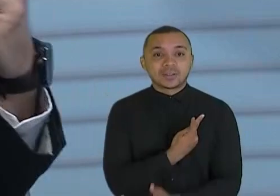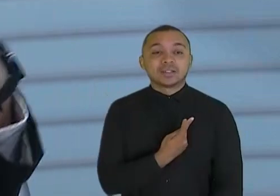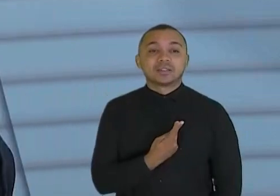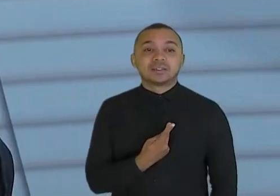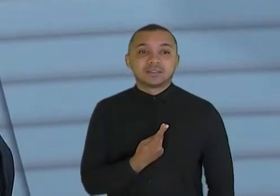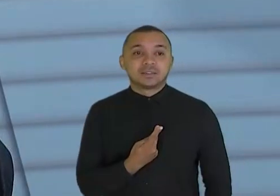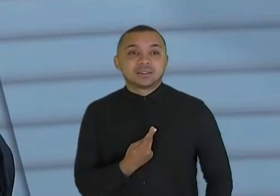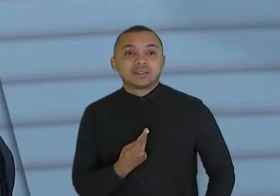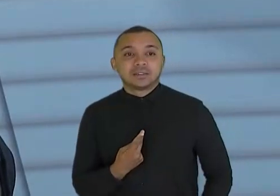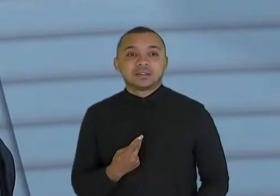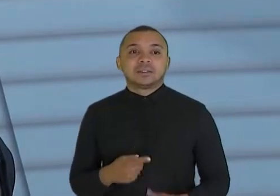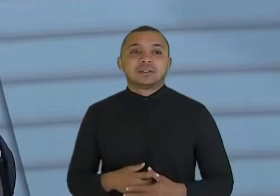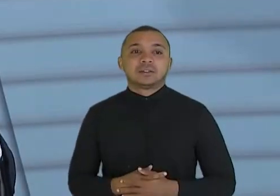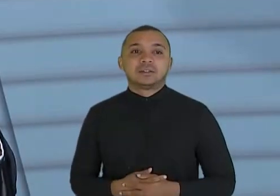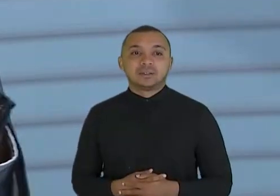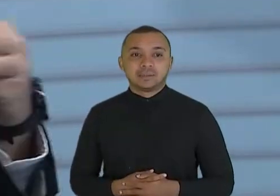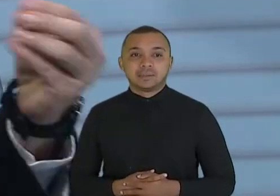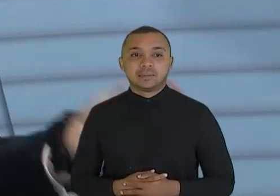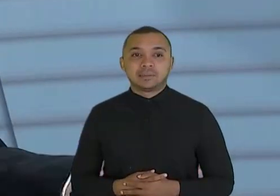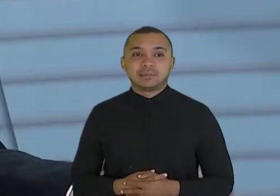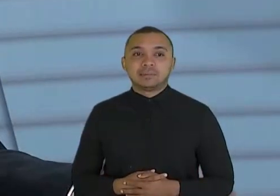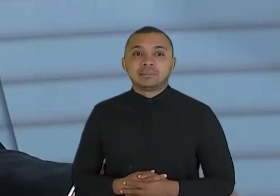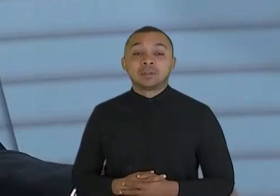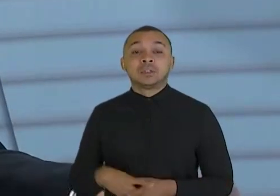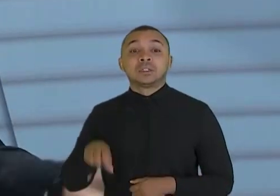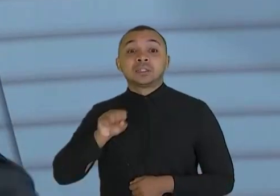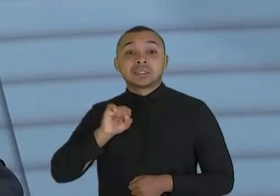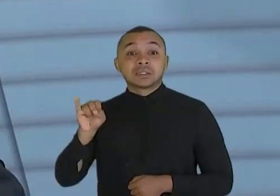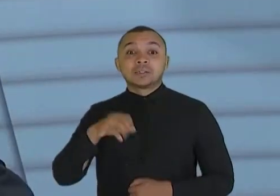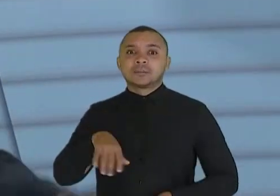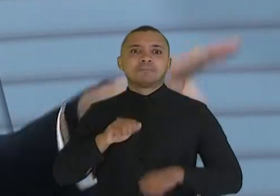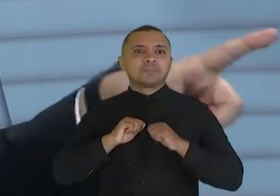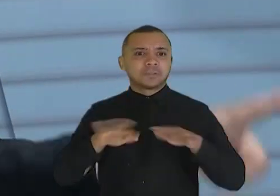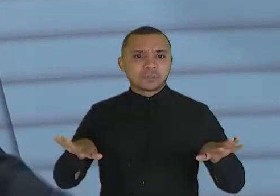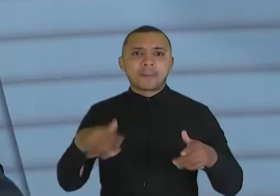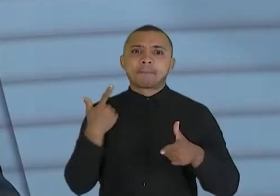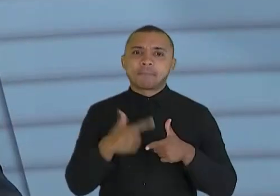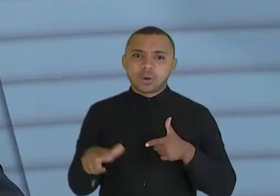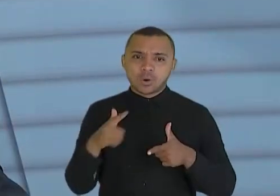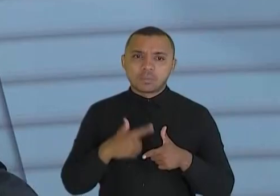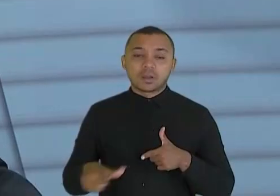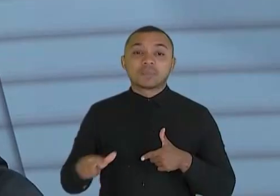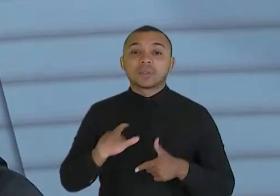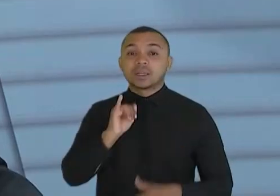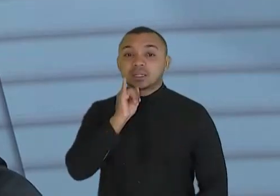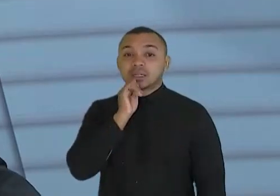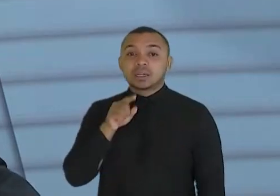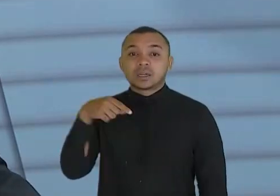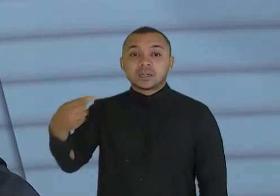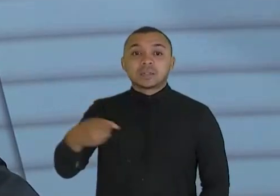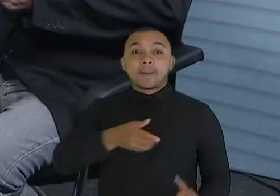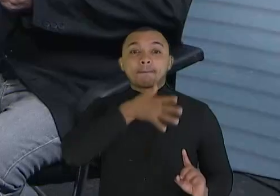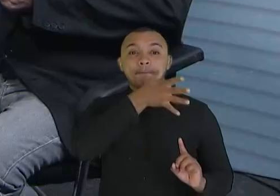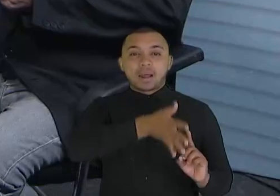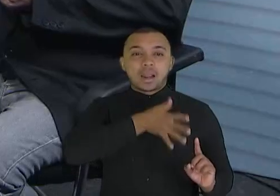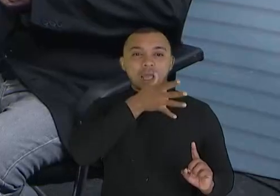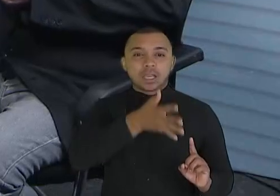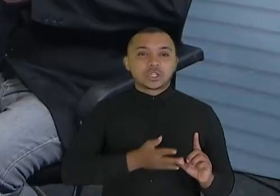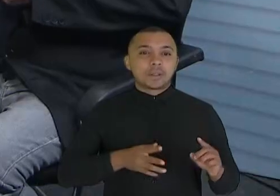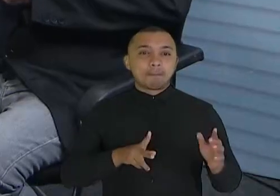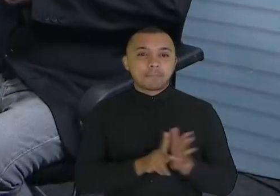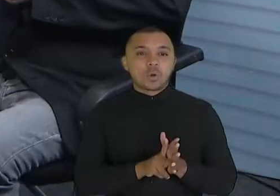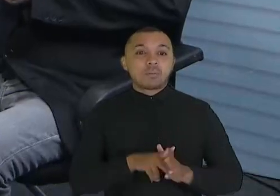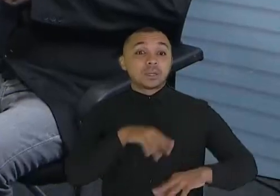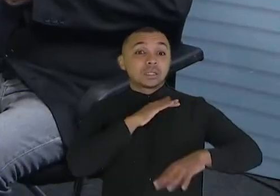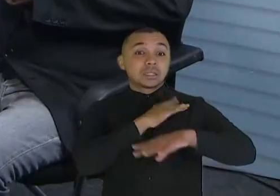que a interação urbana desordenada cria problemas. Tanto que tem uma palestra logo depois, ó, adaptação e resiliência das cidades no